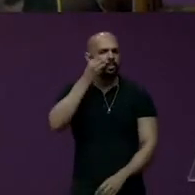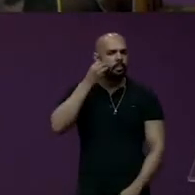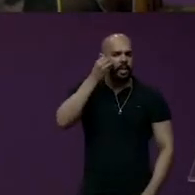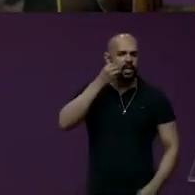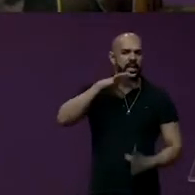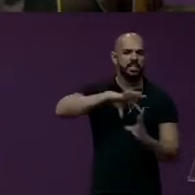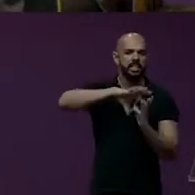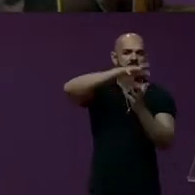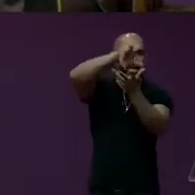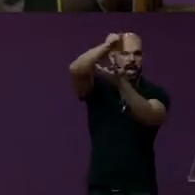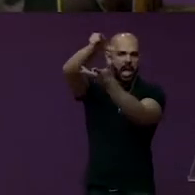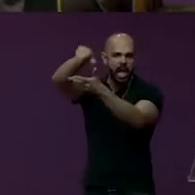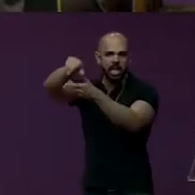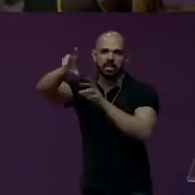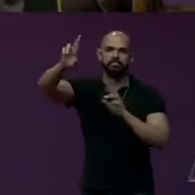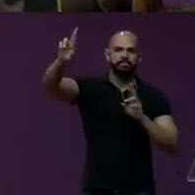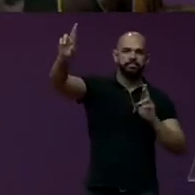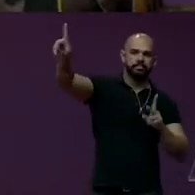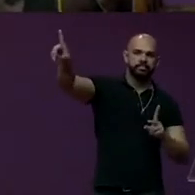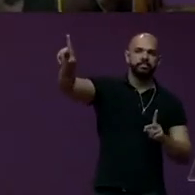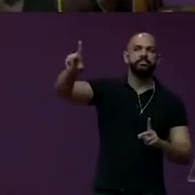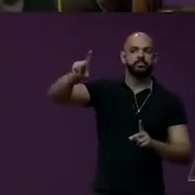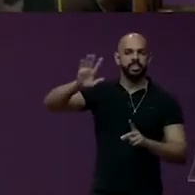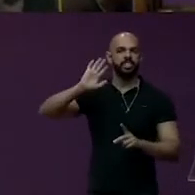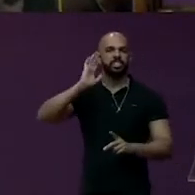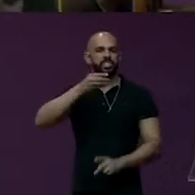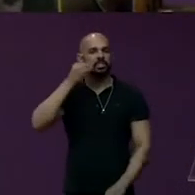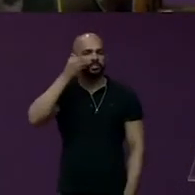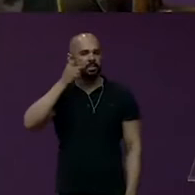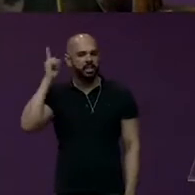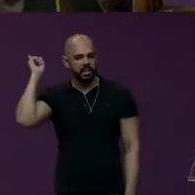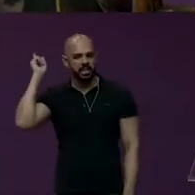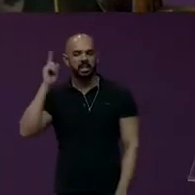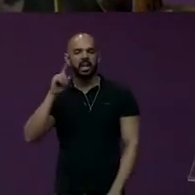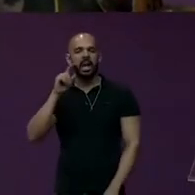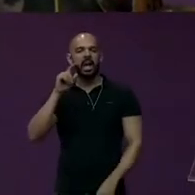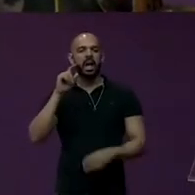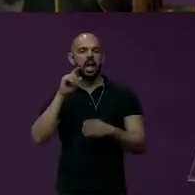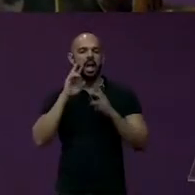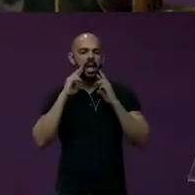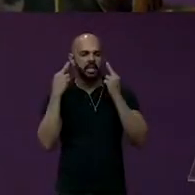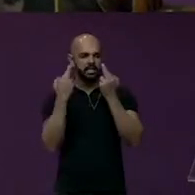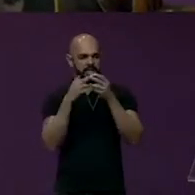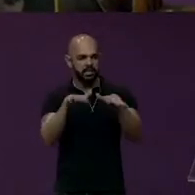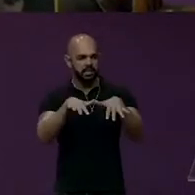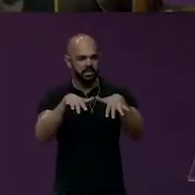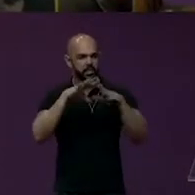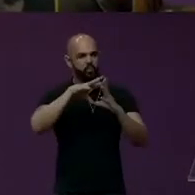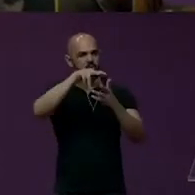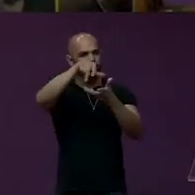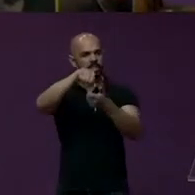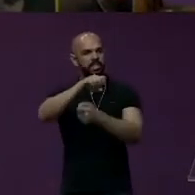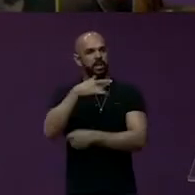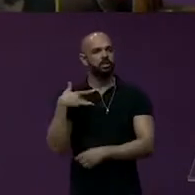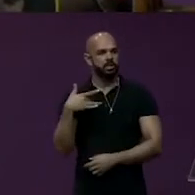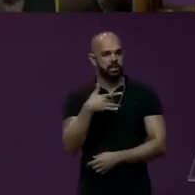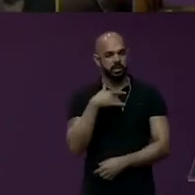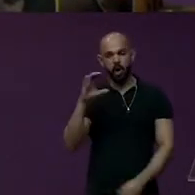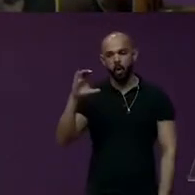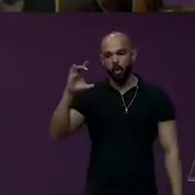experiências internacionais. Eu tive essa experiência agora na Assembleia Mundial de Saúde, né? E a